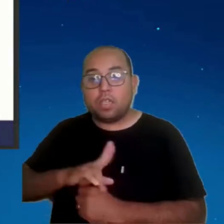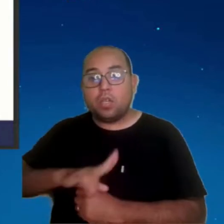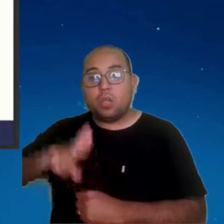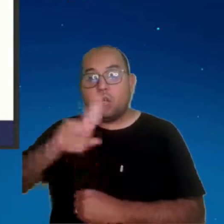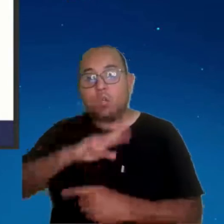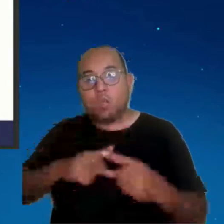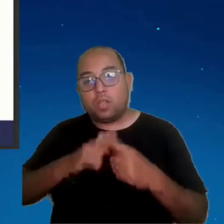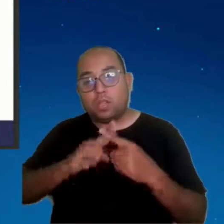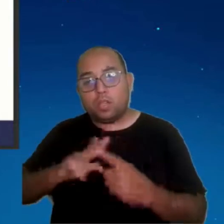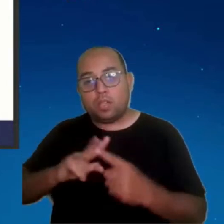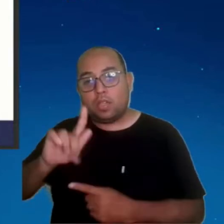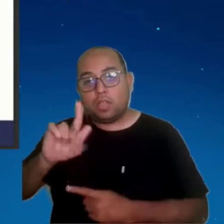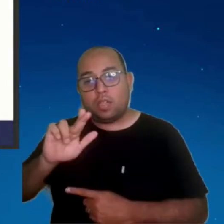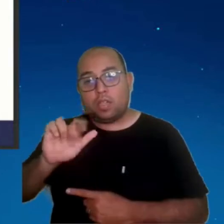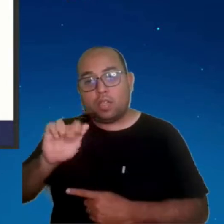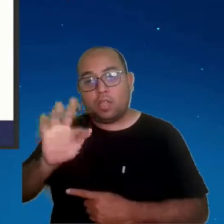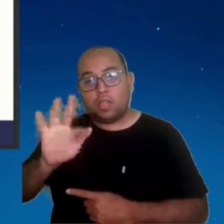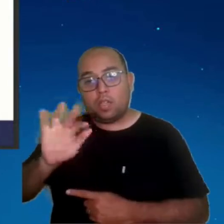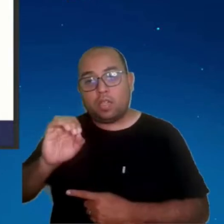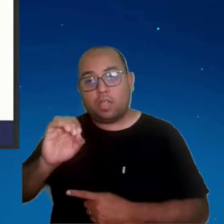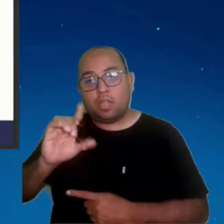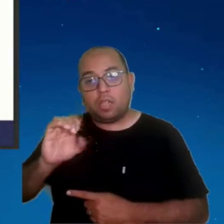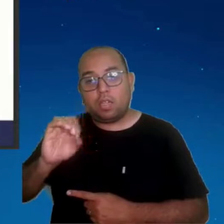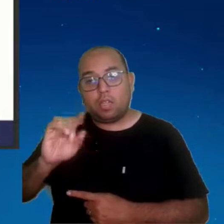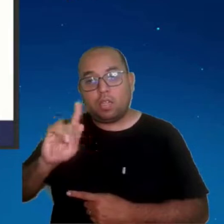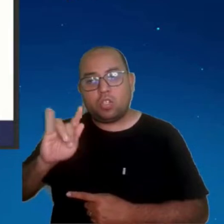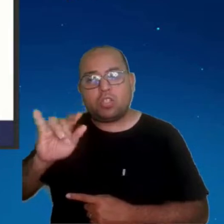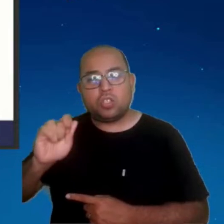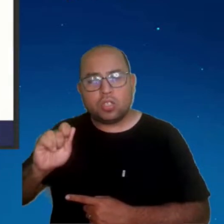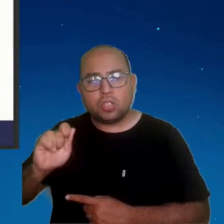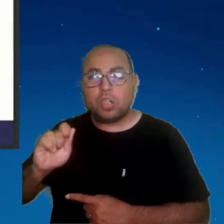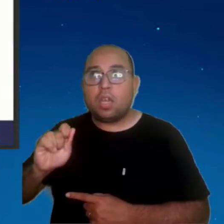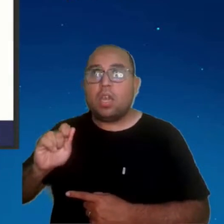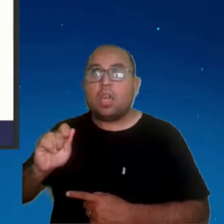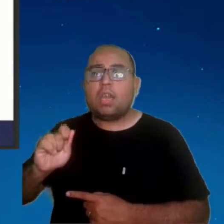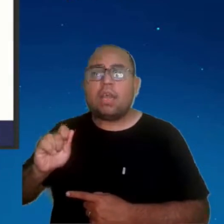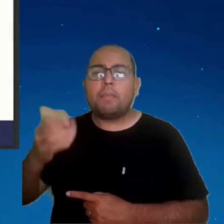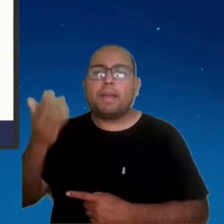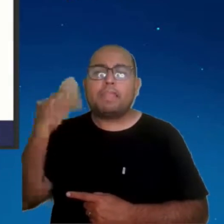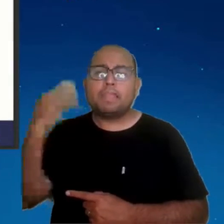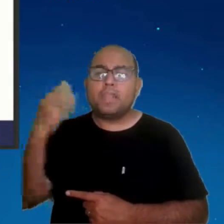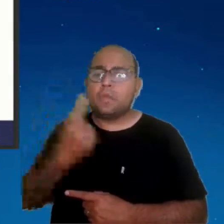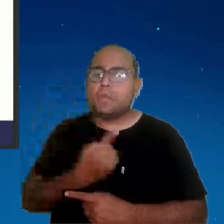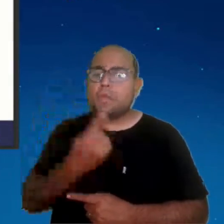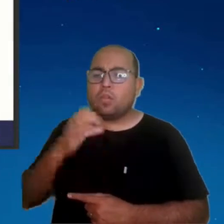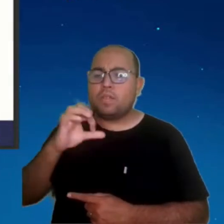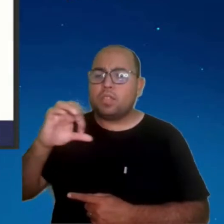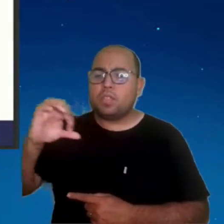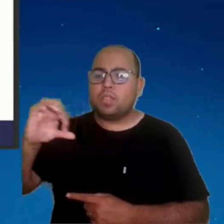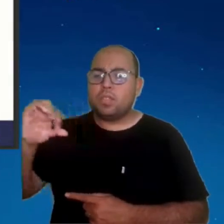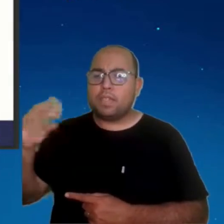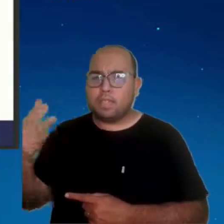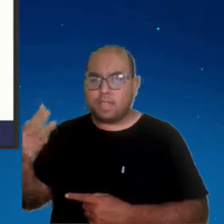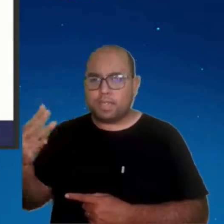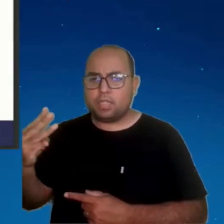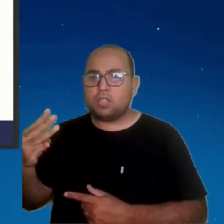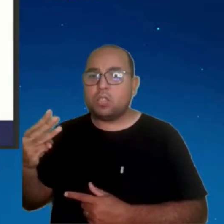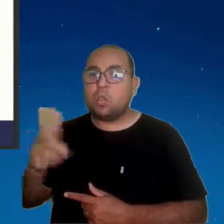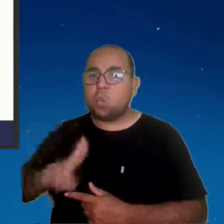da grafologia. A grafologia eu já uso desde 1993, mas, gente, a grafologia é desde 1500. Nós